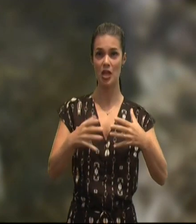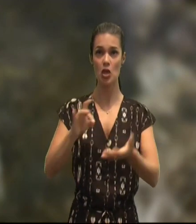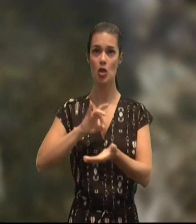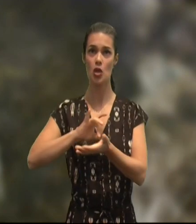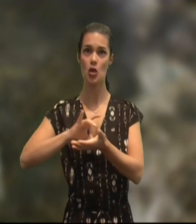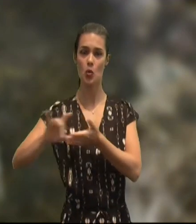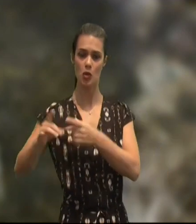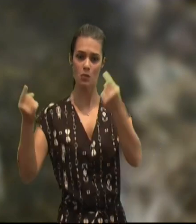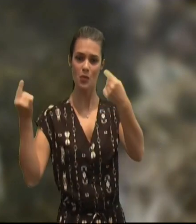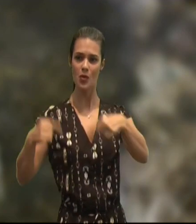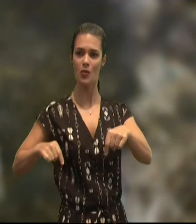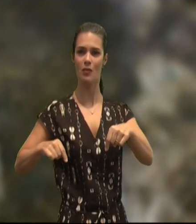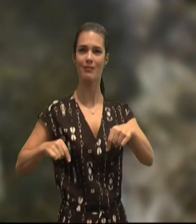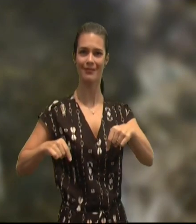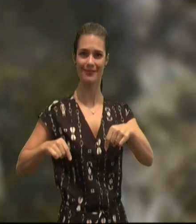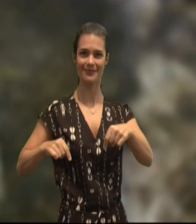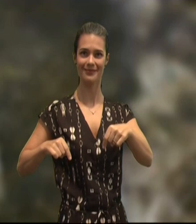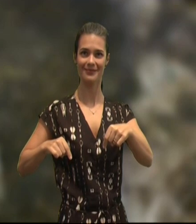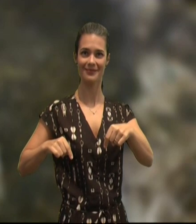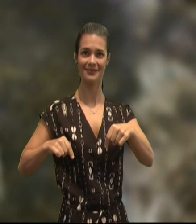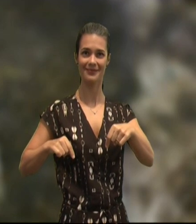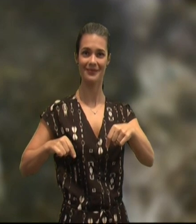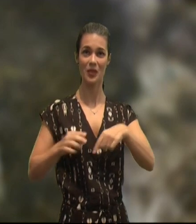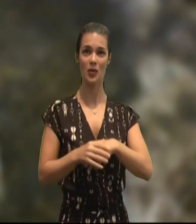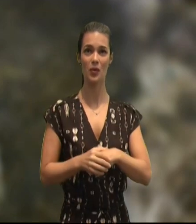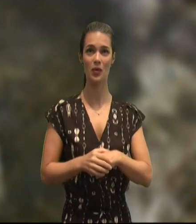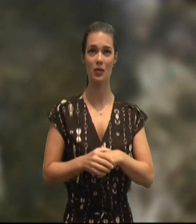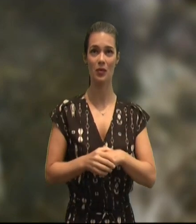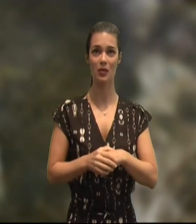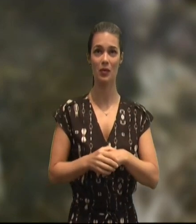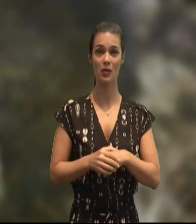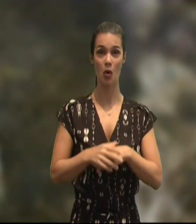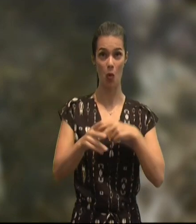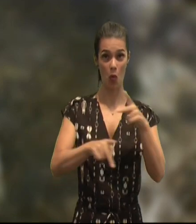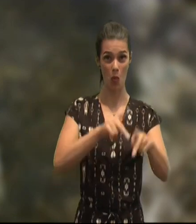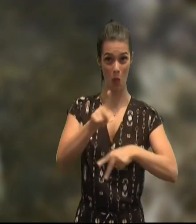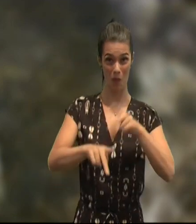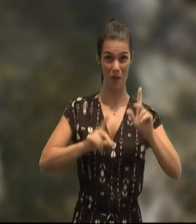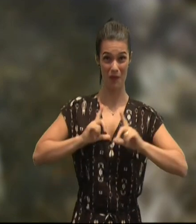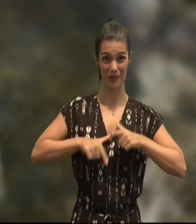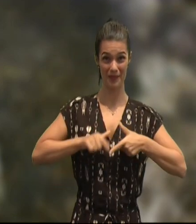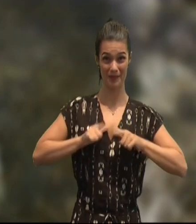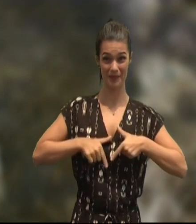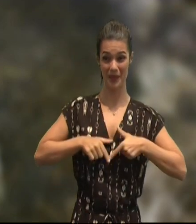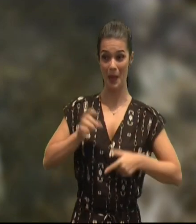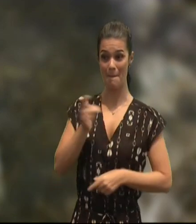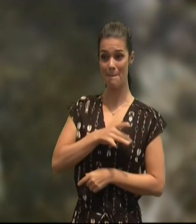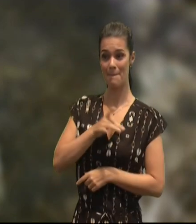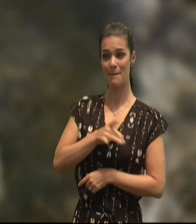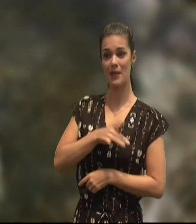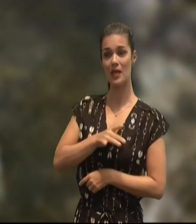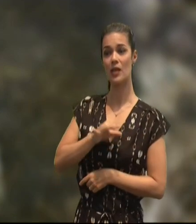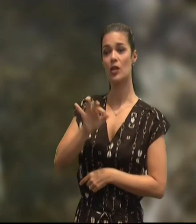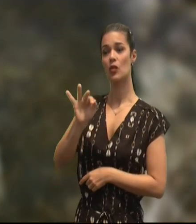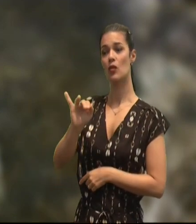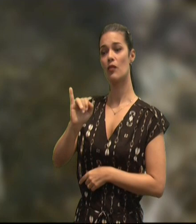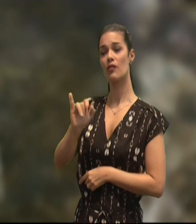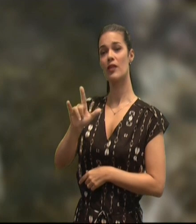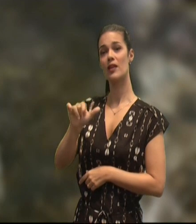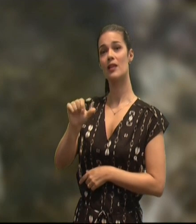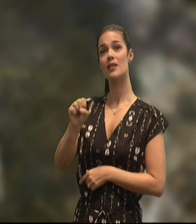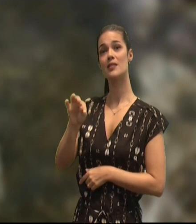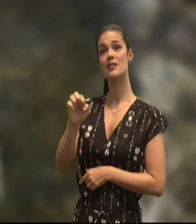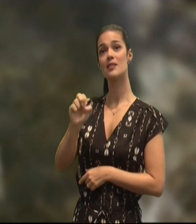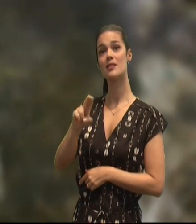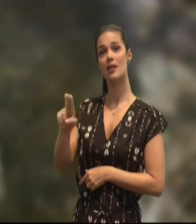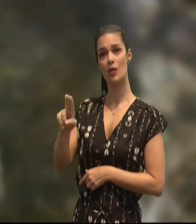O que, ouvindo os filhos de Israel, tiveram medo dos filisteus. Então disseram os filhos de Israel a Samuel: não cesses